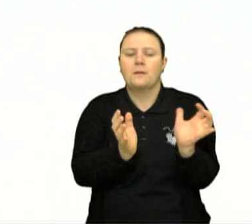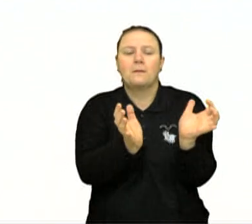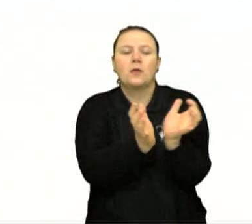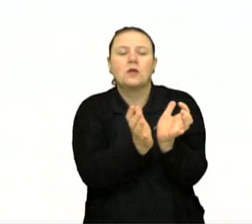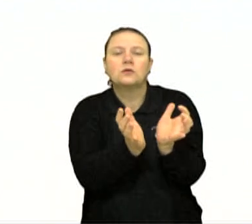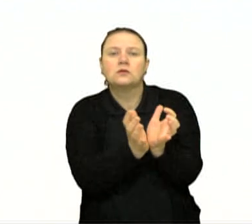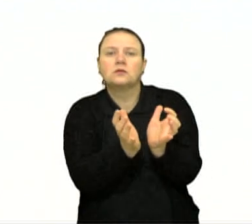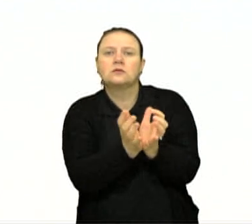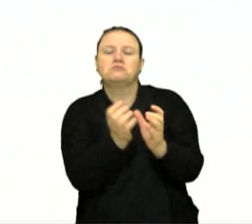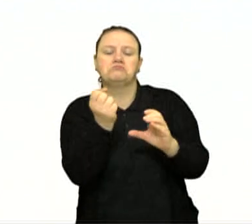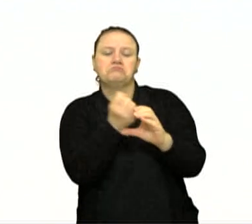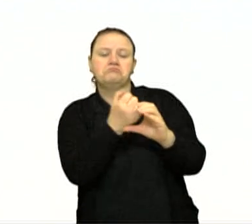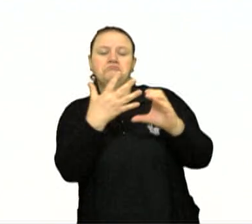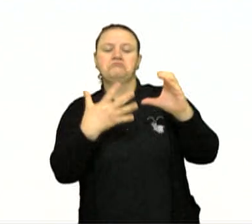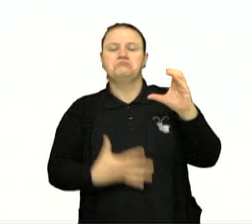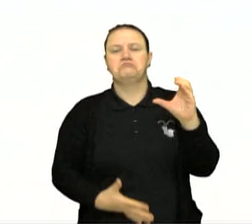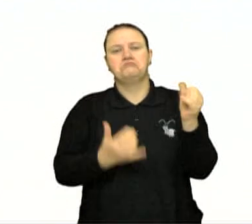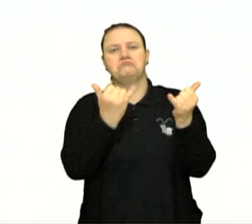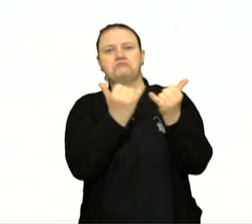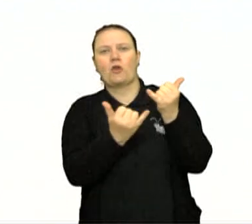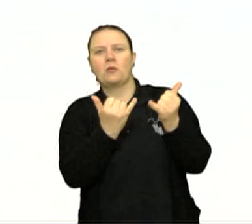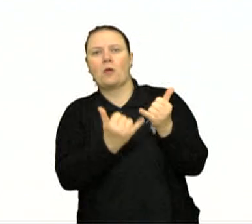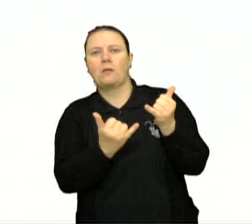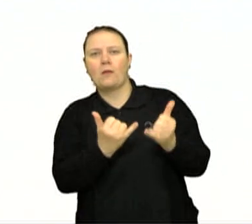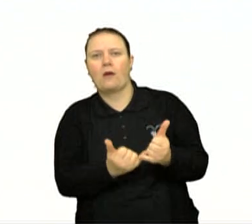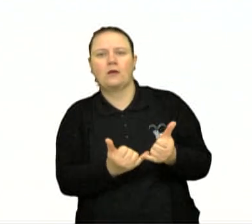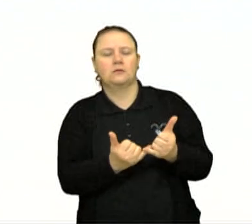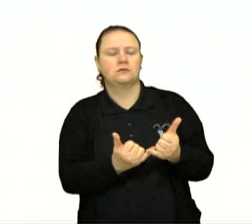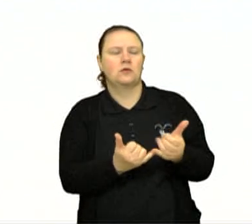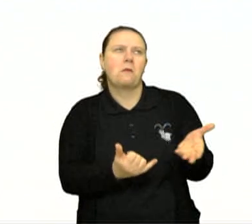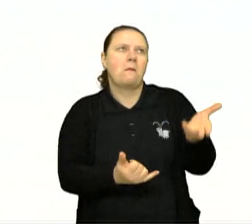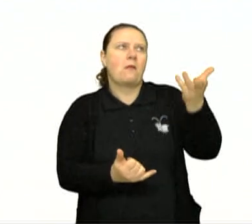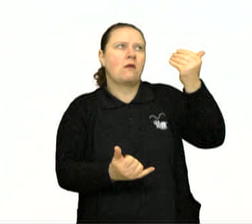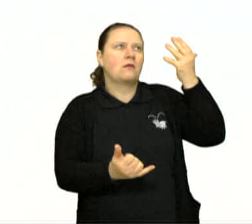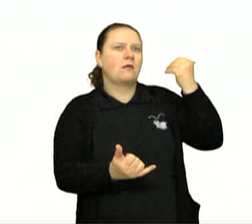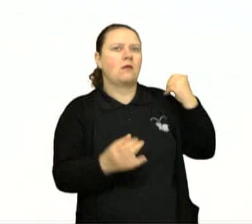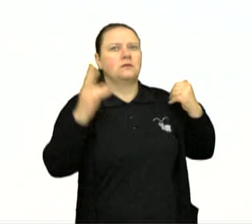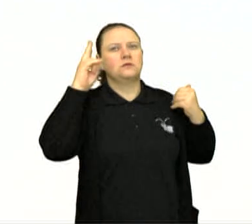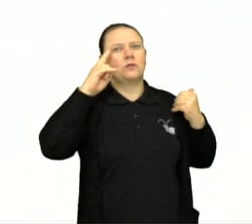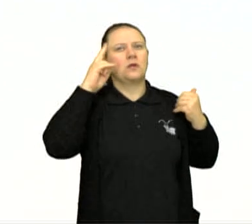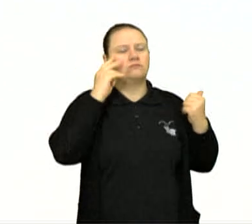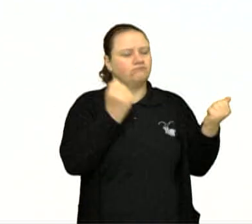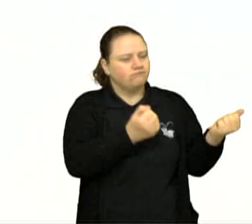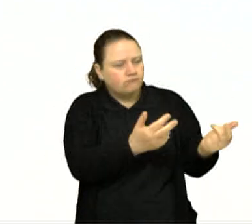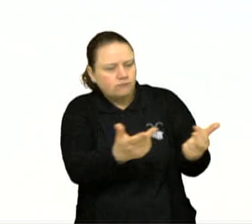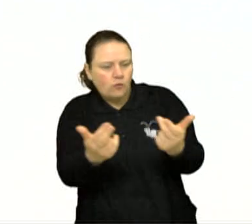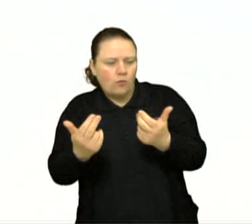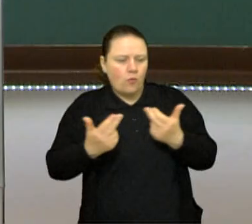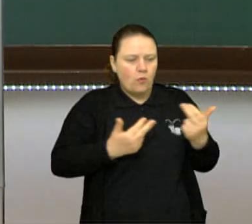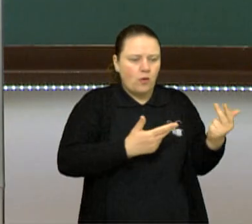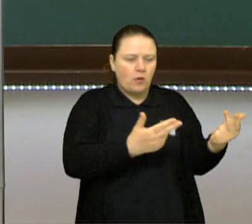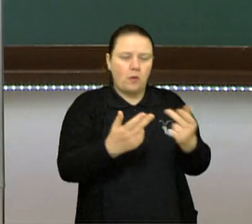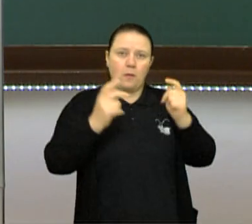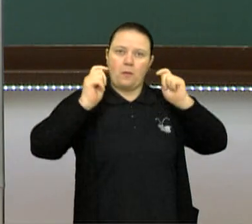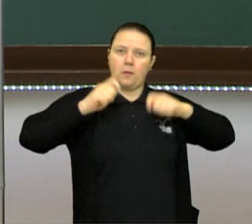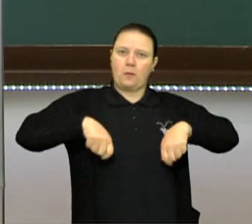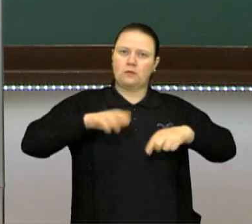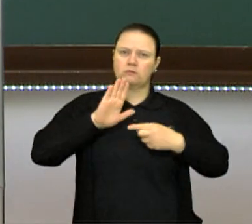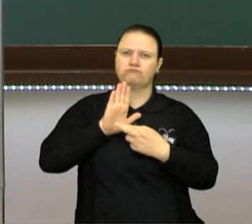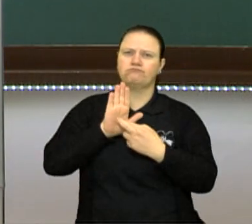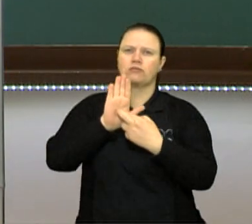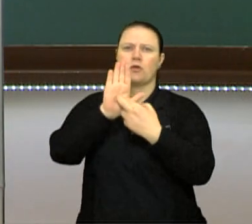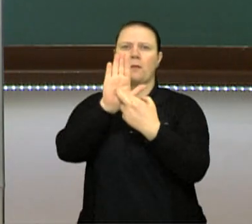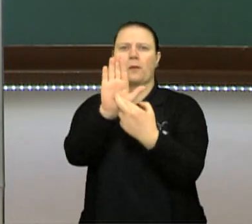com características similares, com um passado histórico em comum e que este passado pode representar